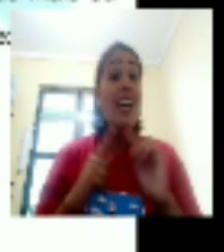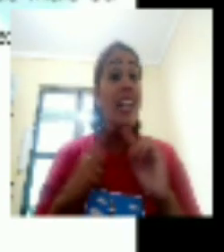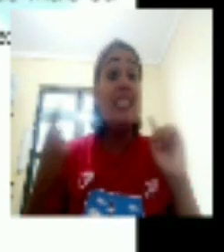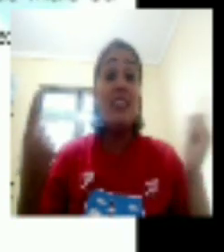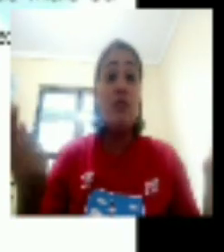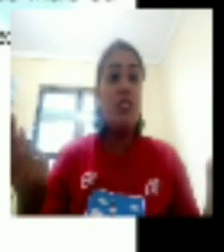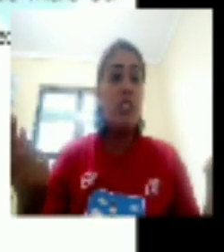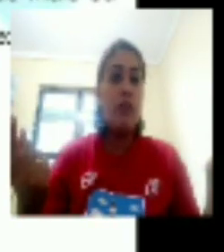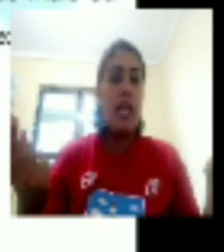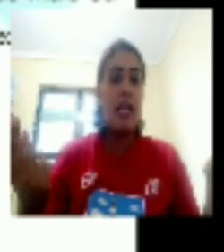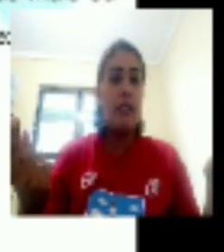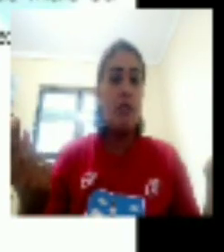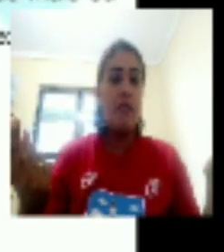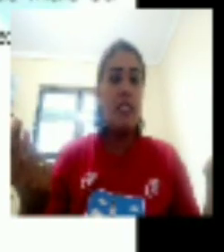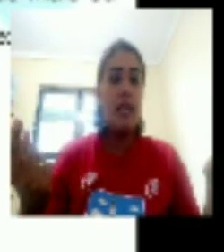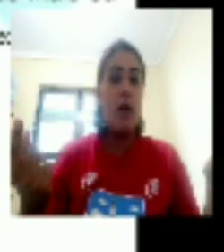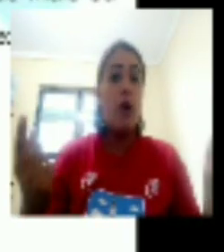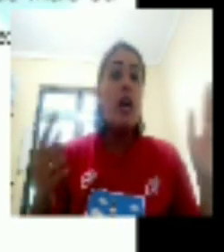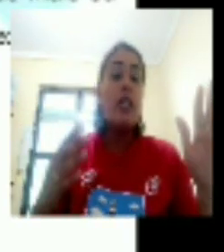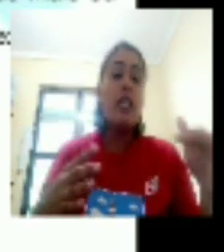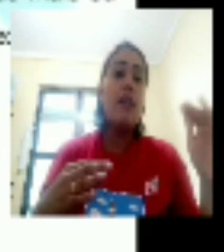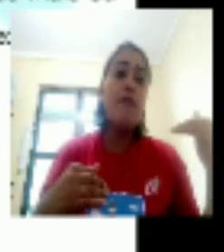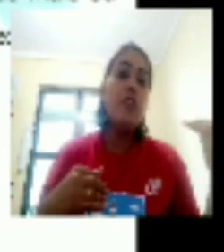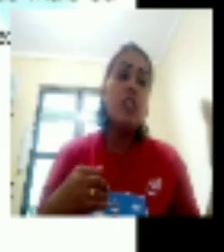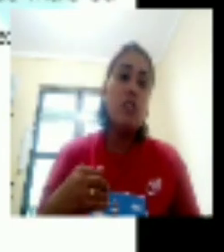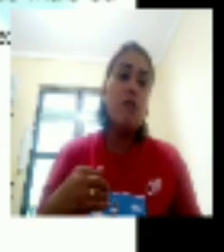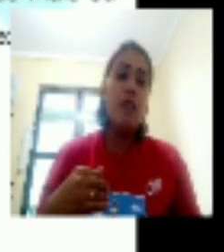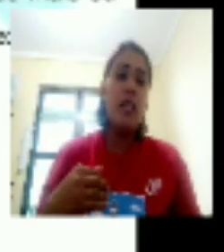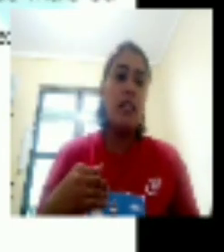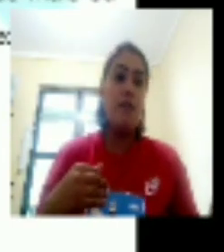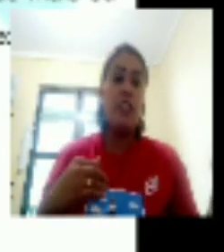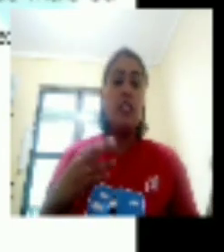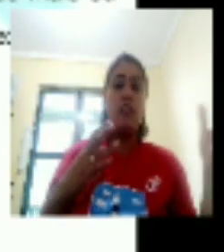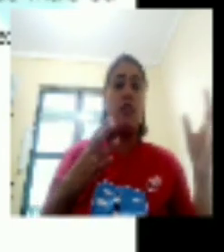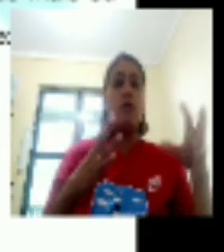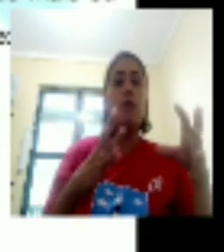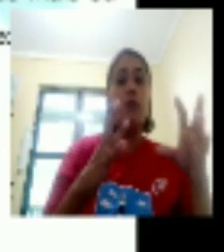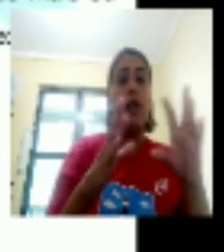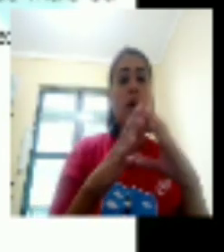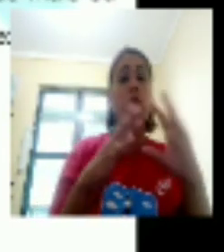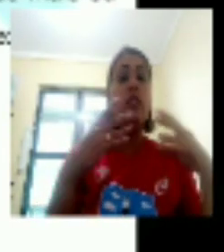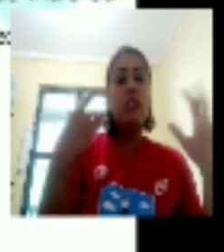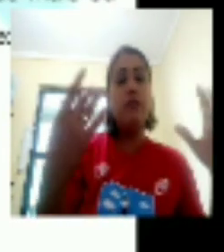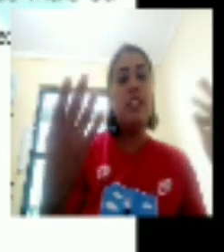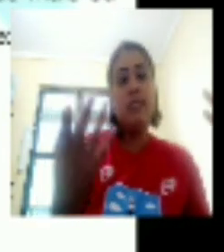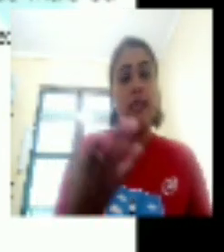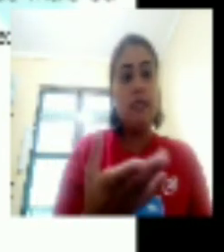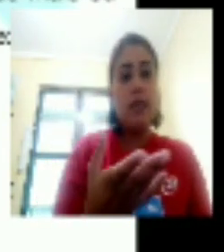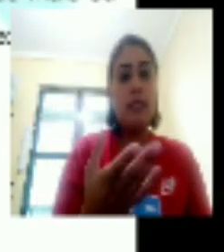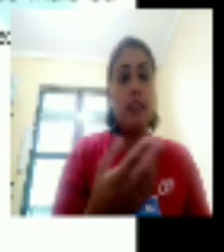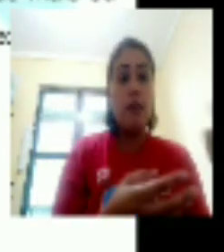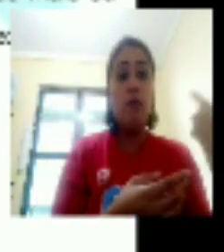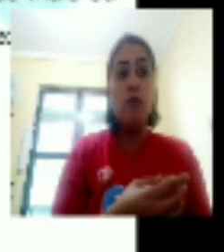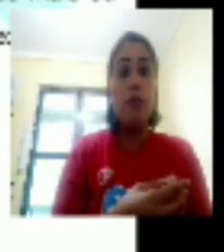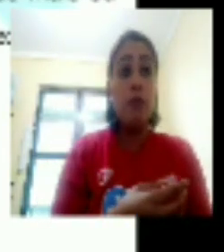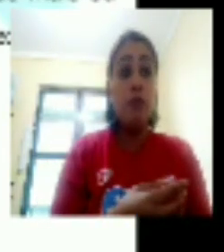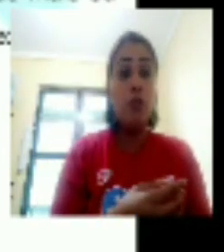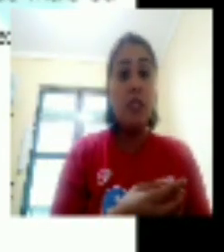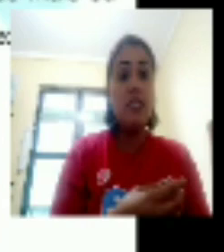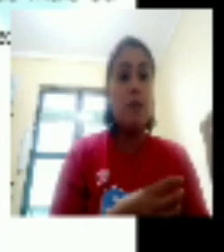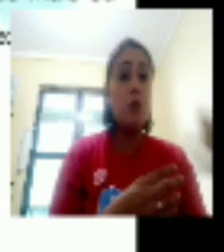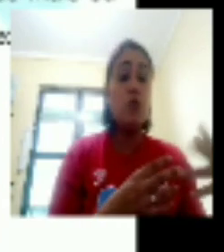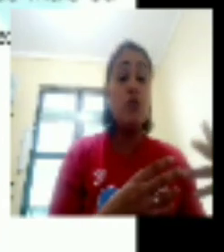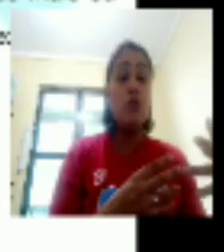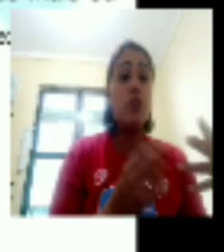seja, ele não tinha o caráter universal, que vocês vão ver lá na frente que a universalidade é um